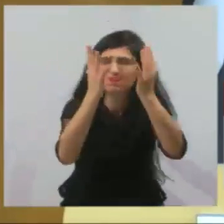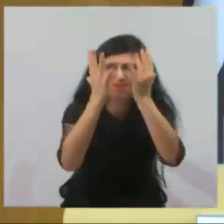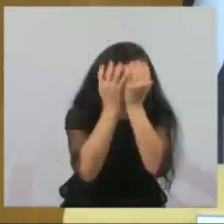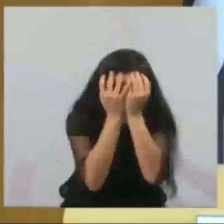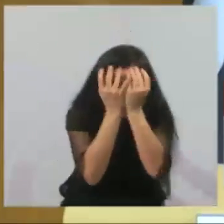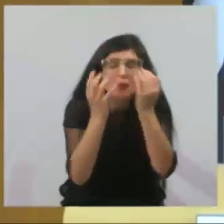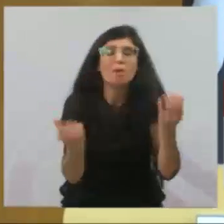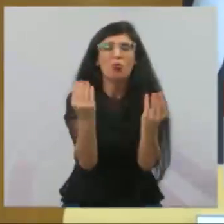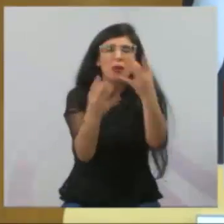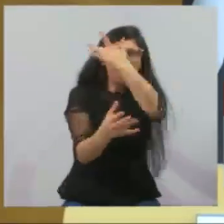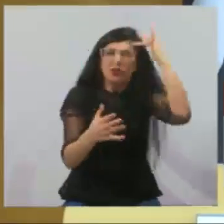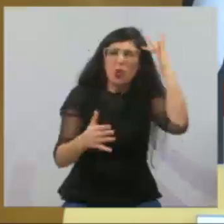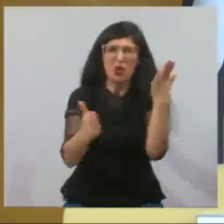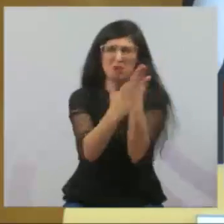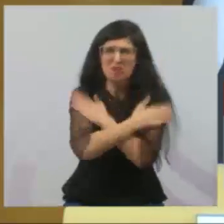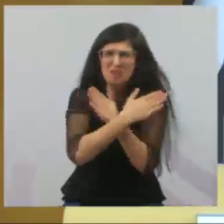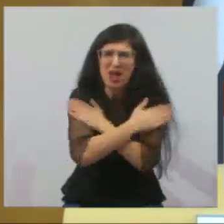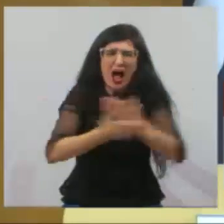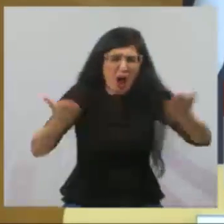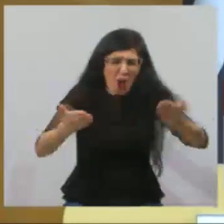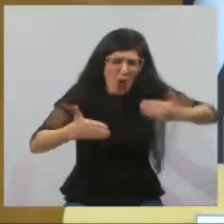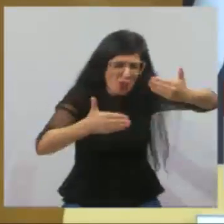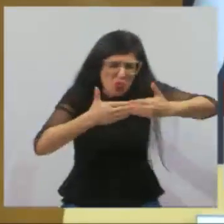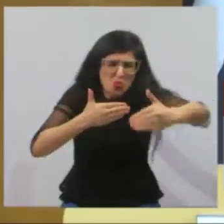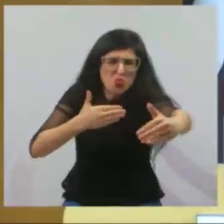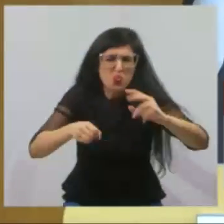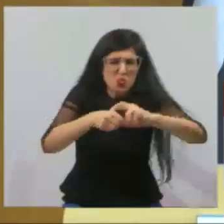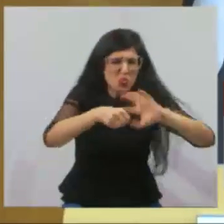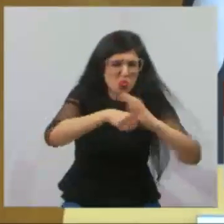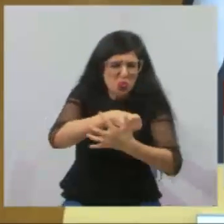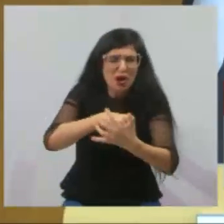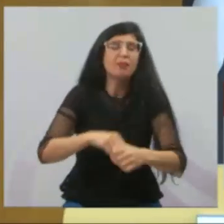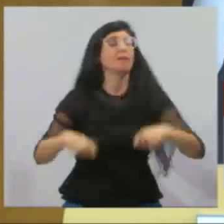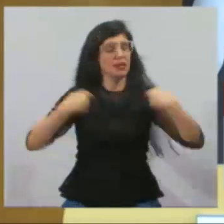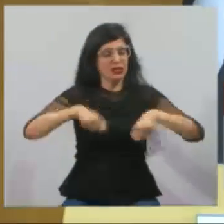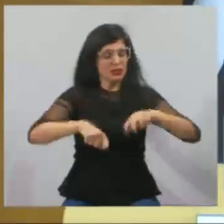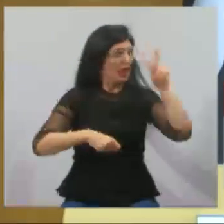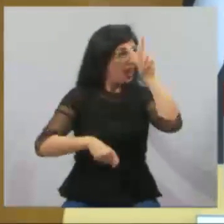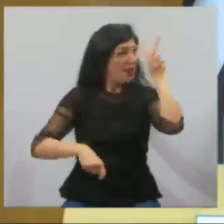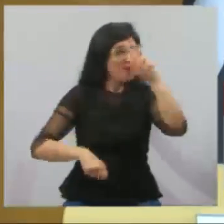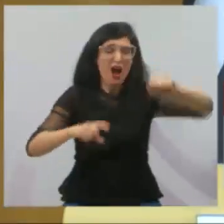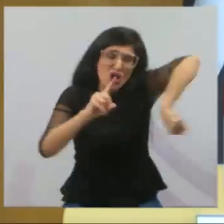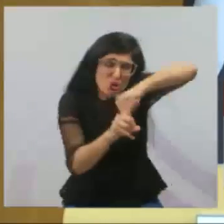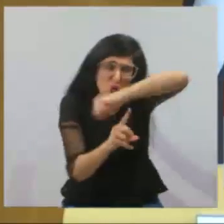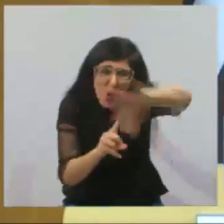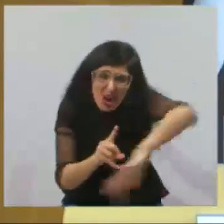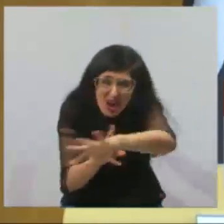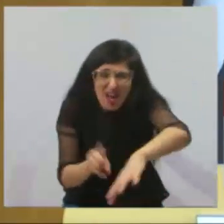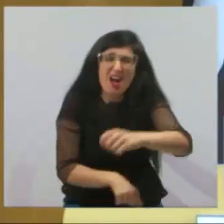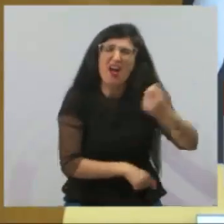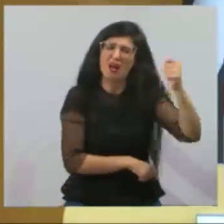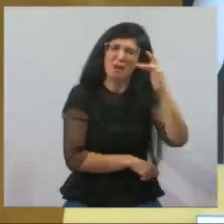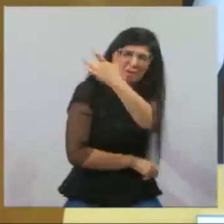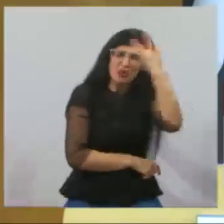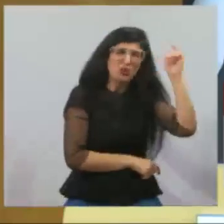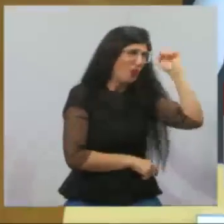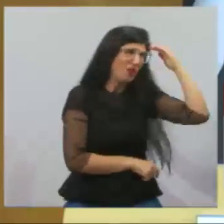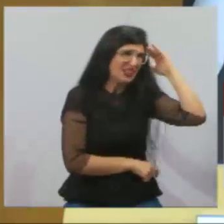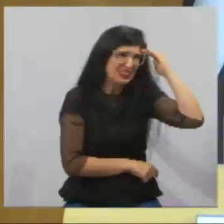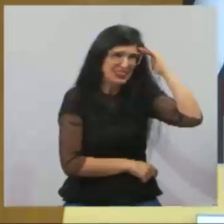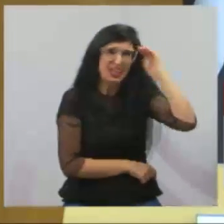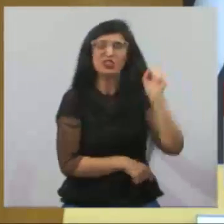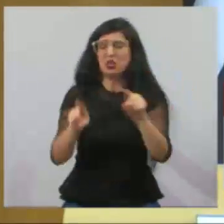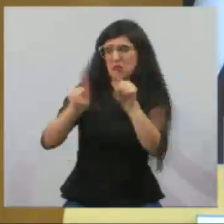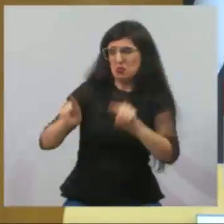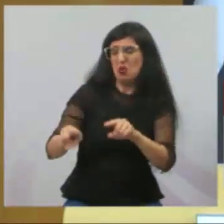desemprego. E nós temos que lembrar que, às vezes, a sociedade entende que servidor público